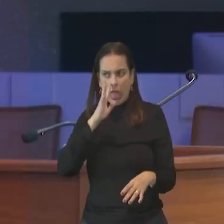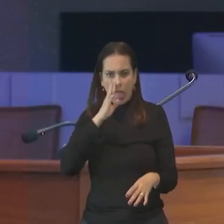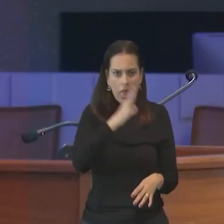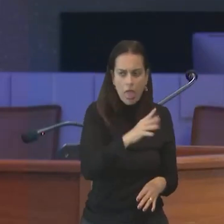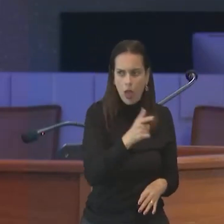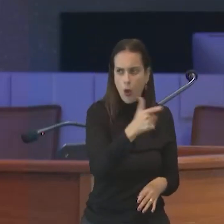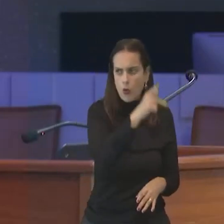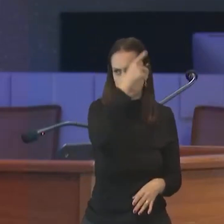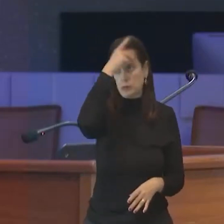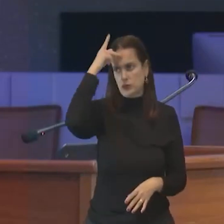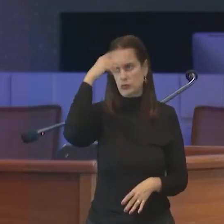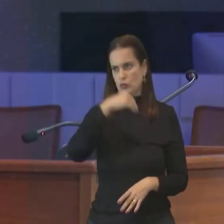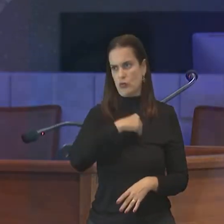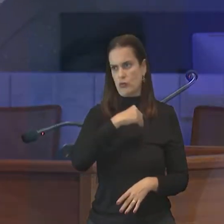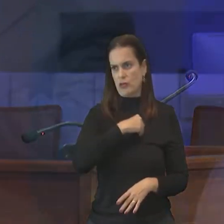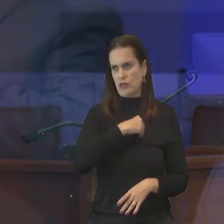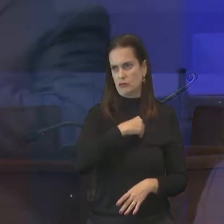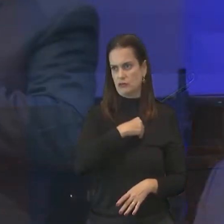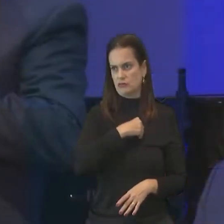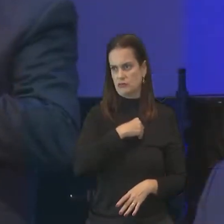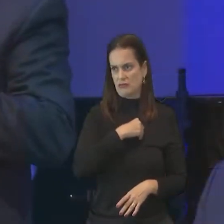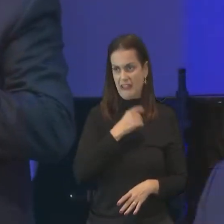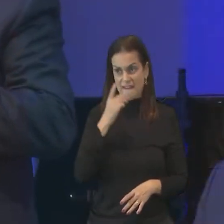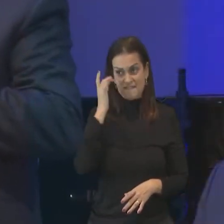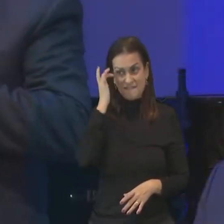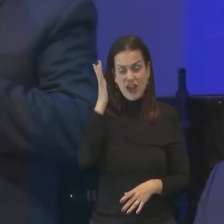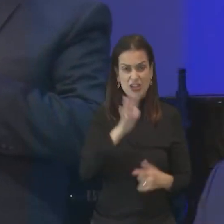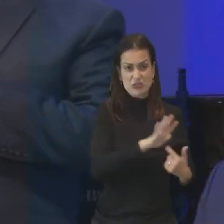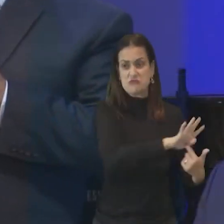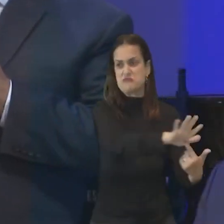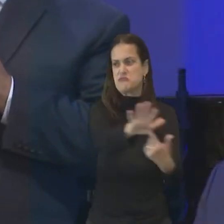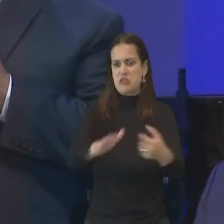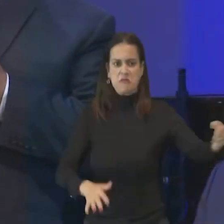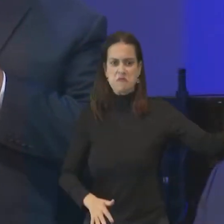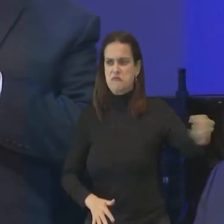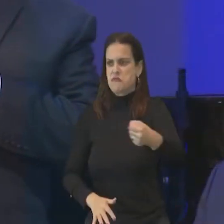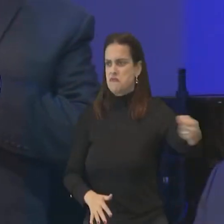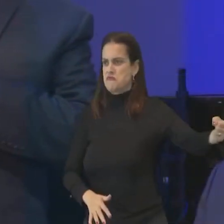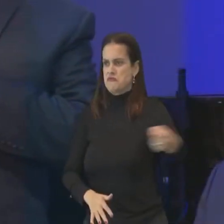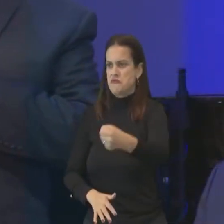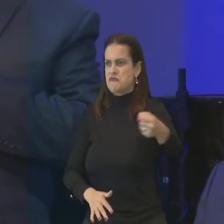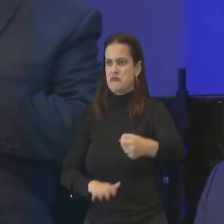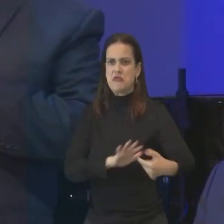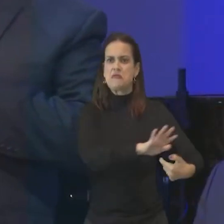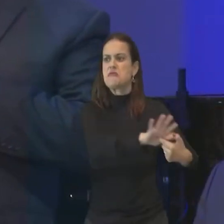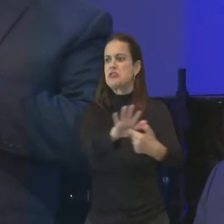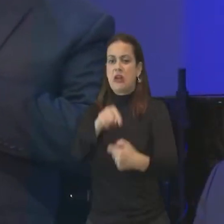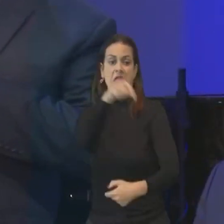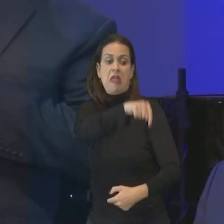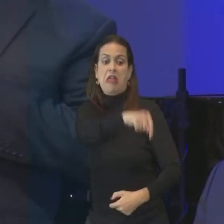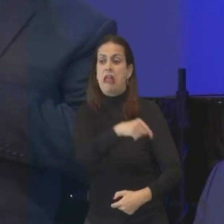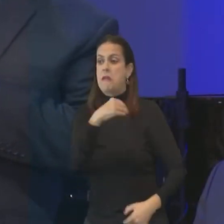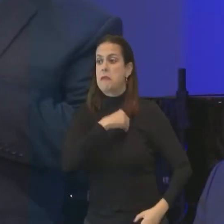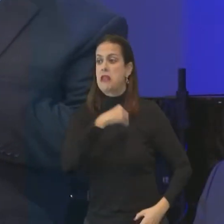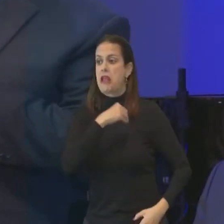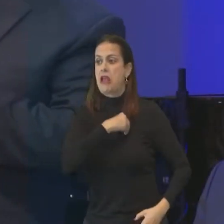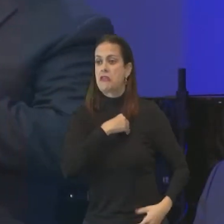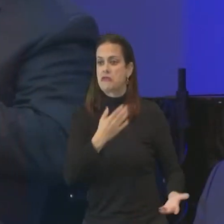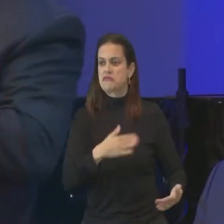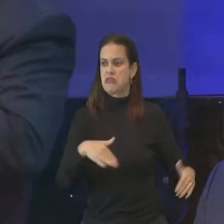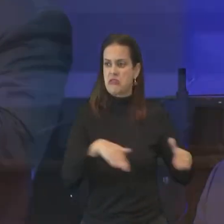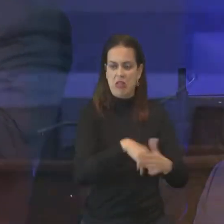outro. Que facilidade nós temos muitas vezes em nossas vidas de expormos as pessoas à